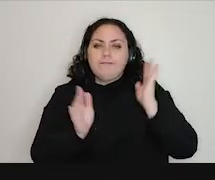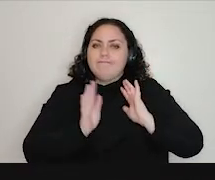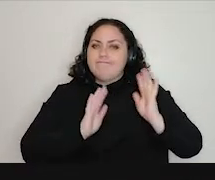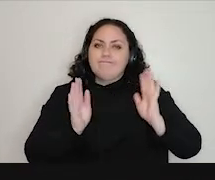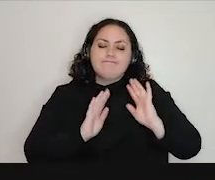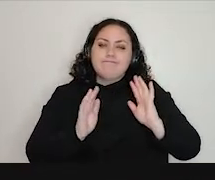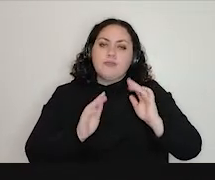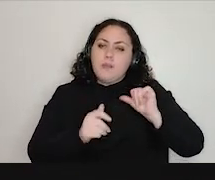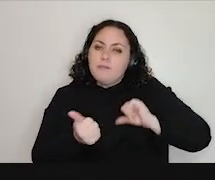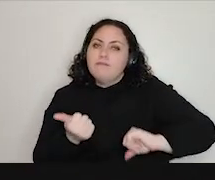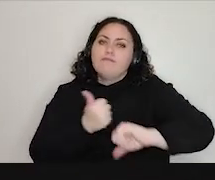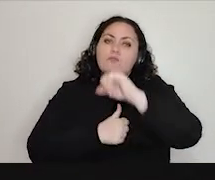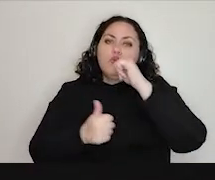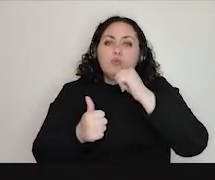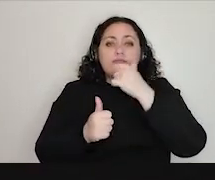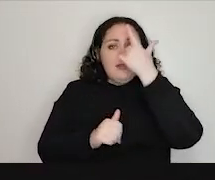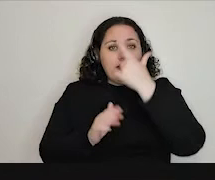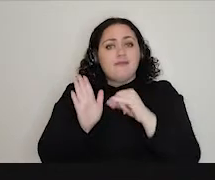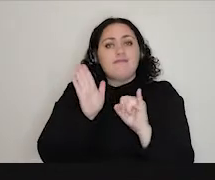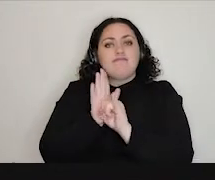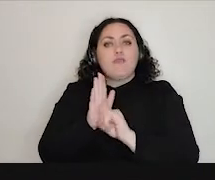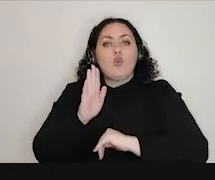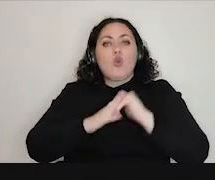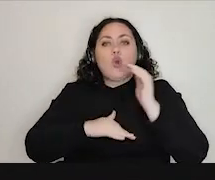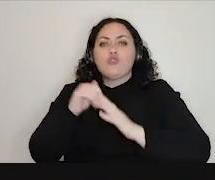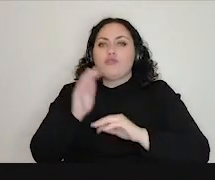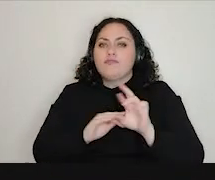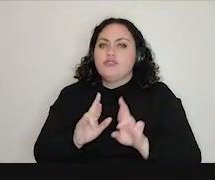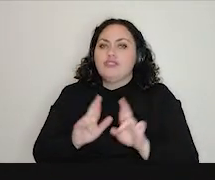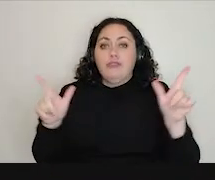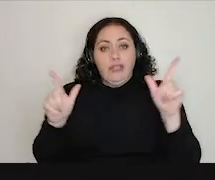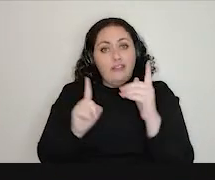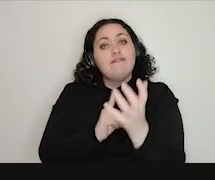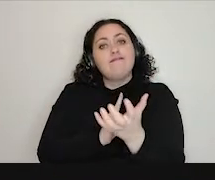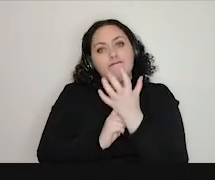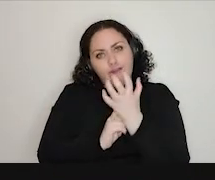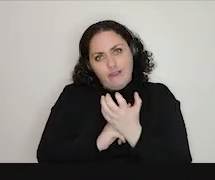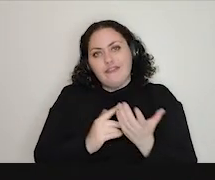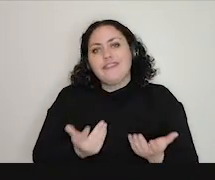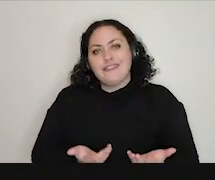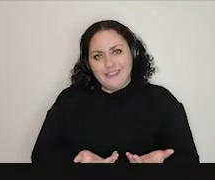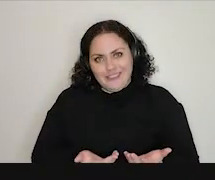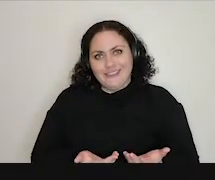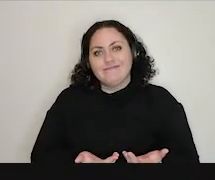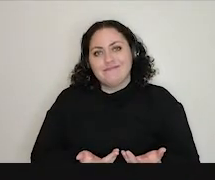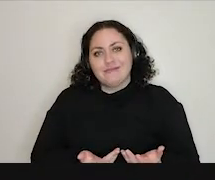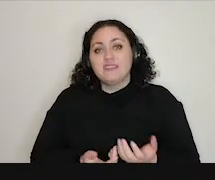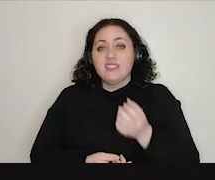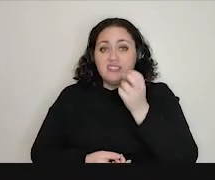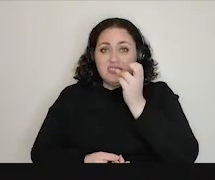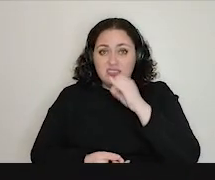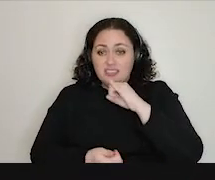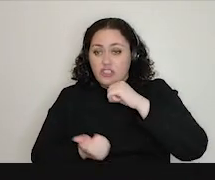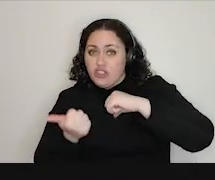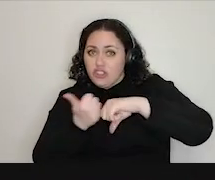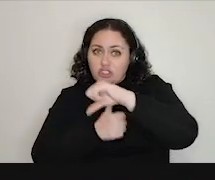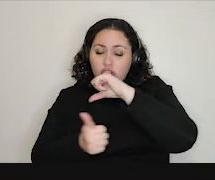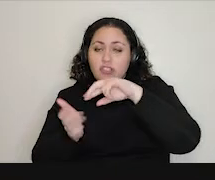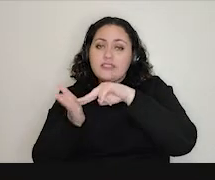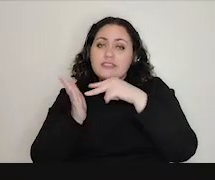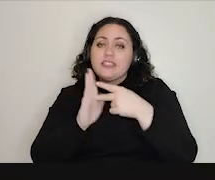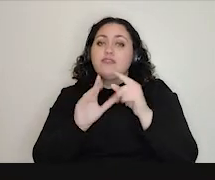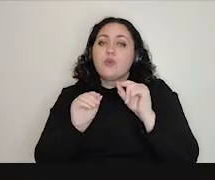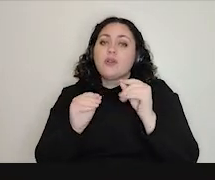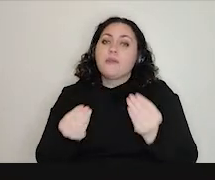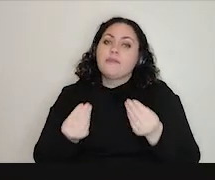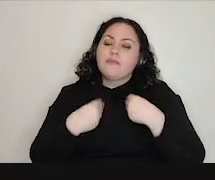na construção da identidade desse indivíduo, né? E, com certeza, vai produzir sofrimento mental, né? O fato de tu não ser